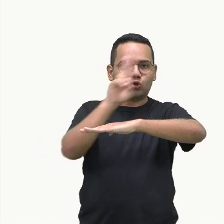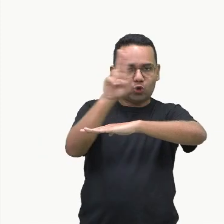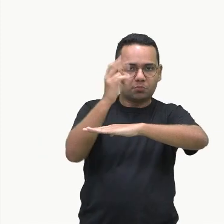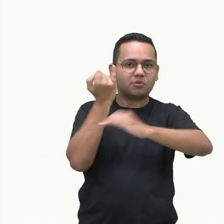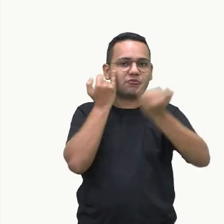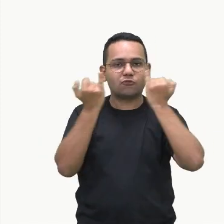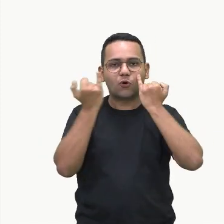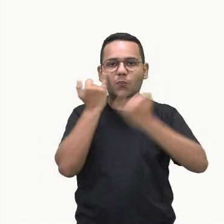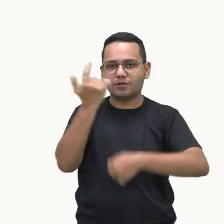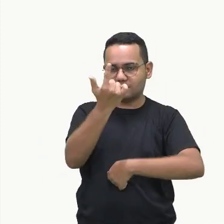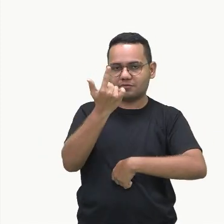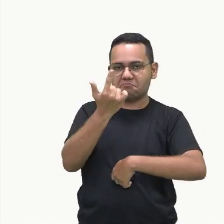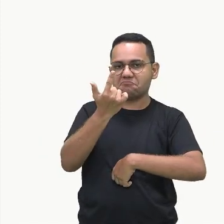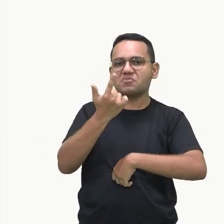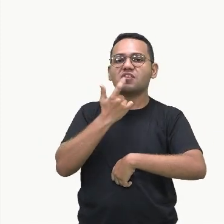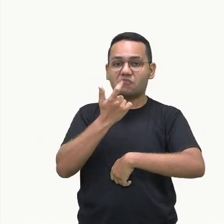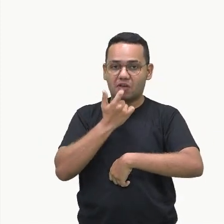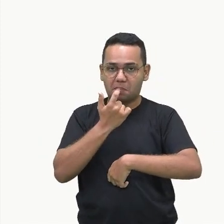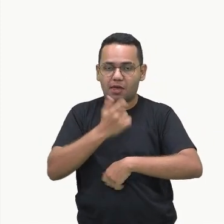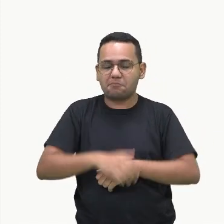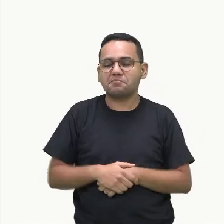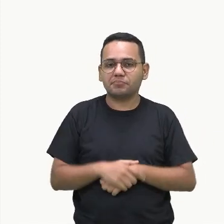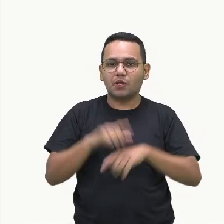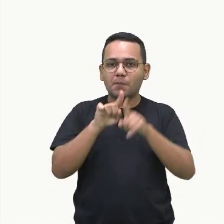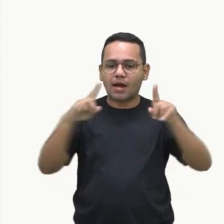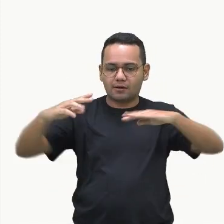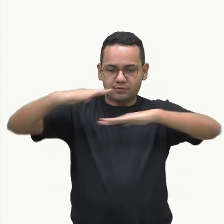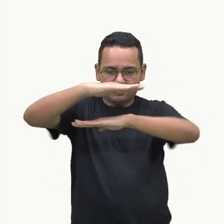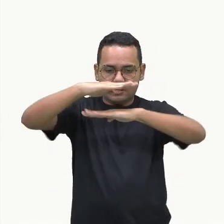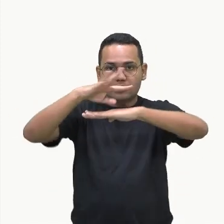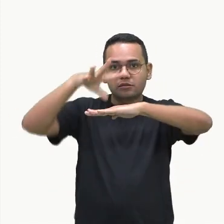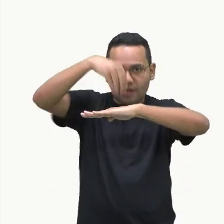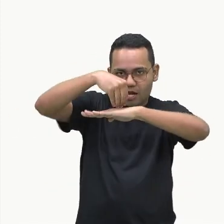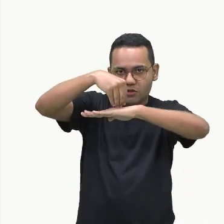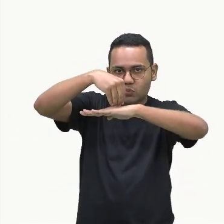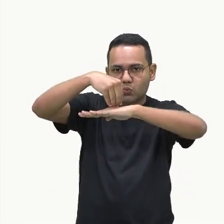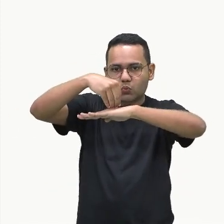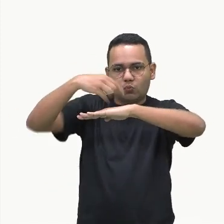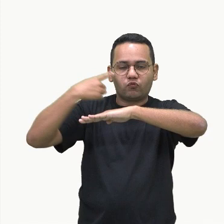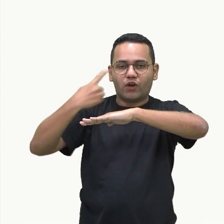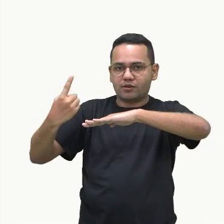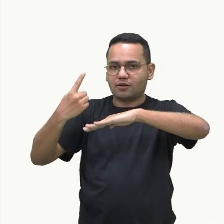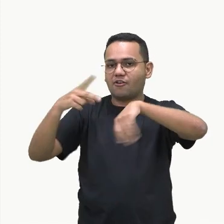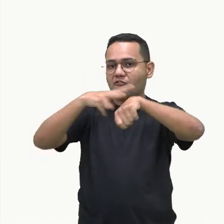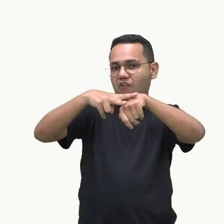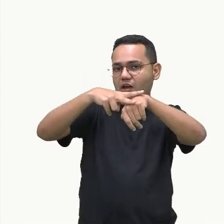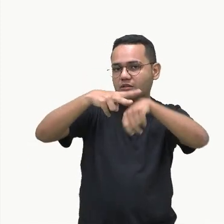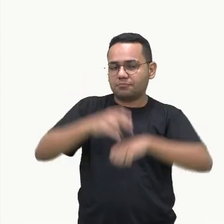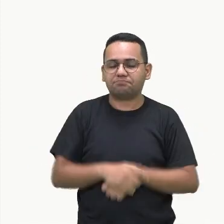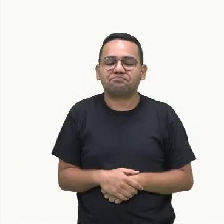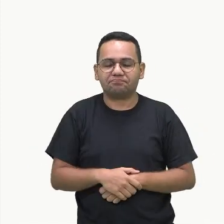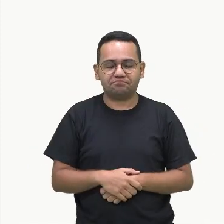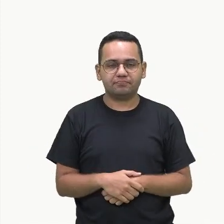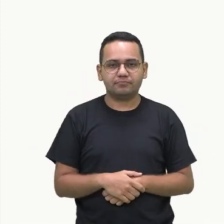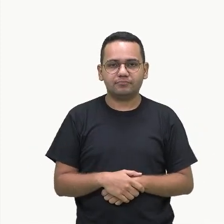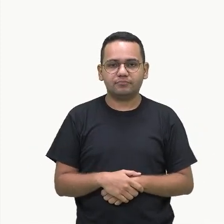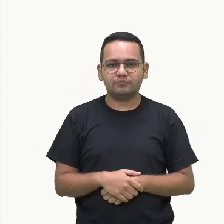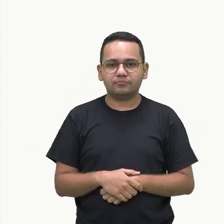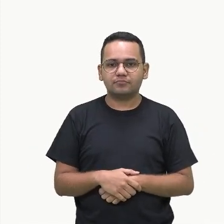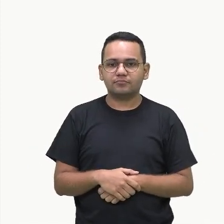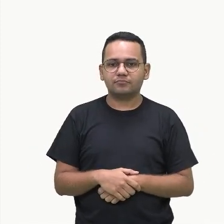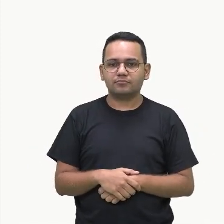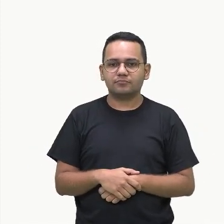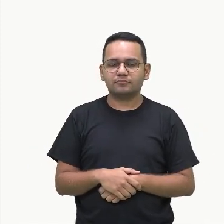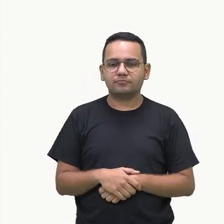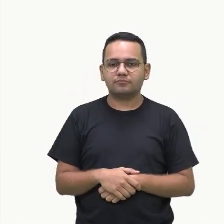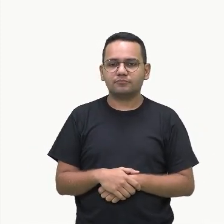E a que se encontra ali entre elas é a região interna. Pois bem, vamos conhecer então quais são,